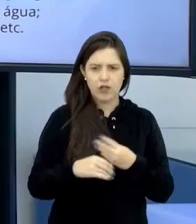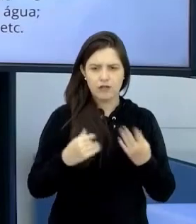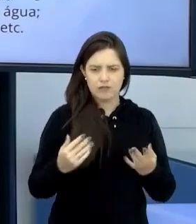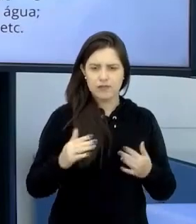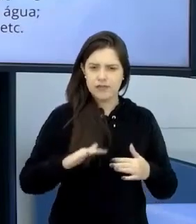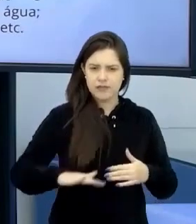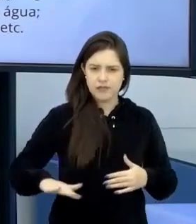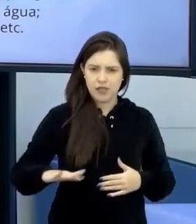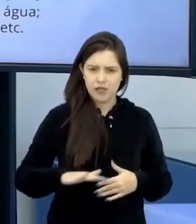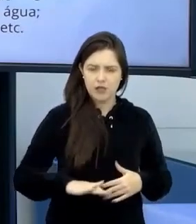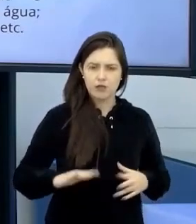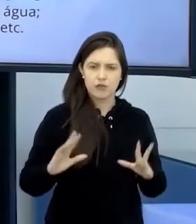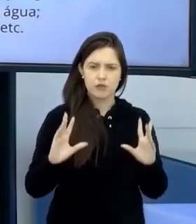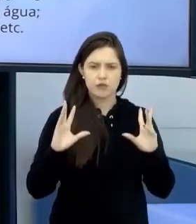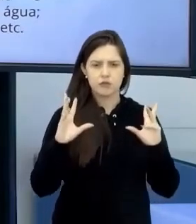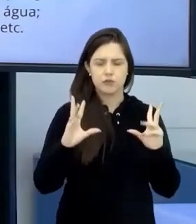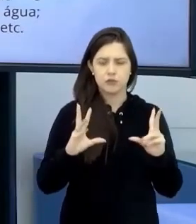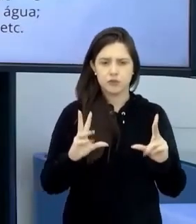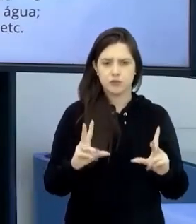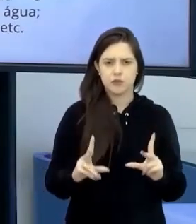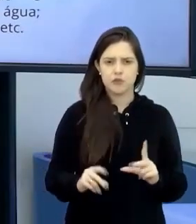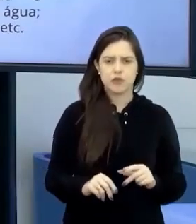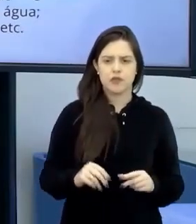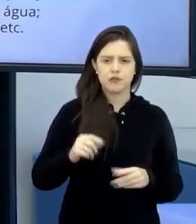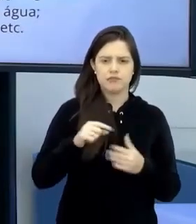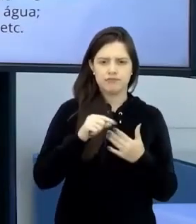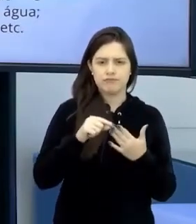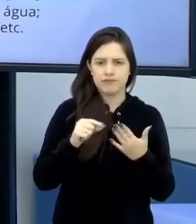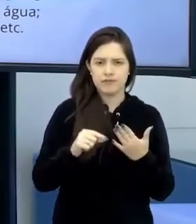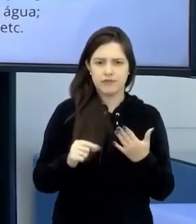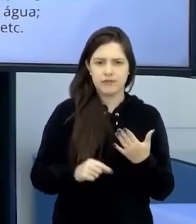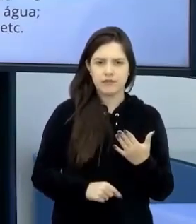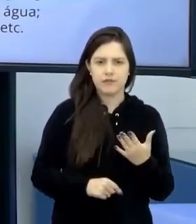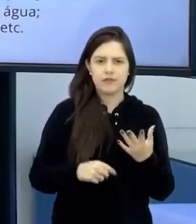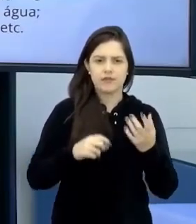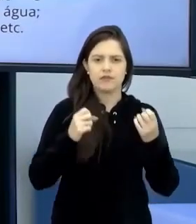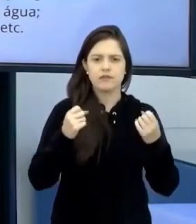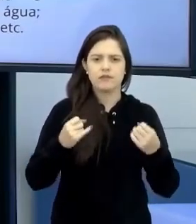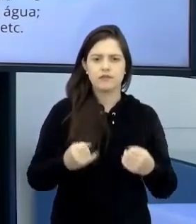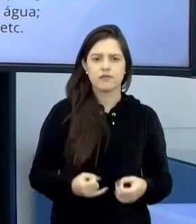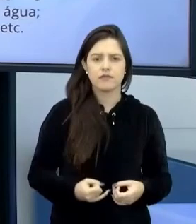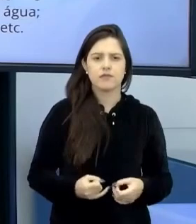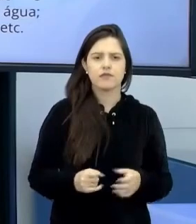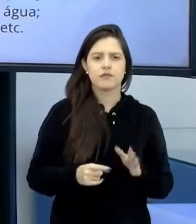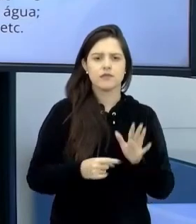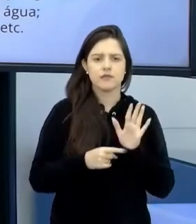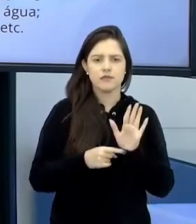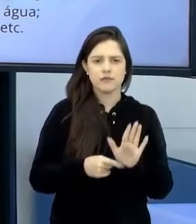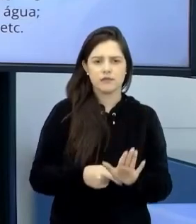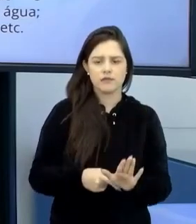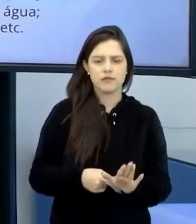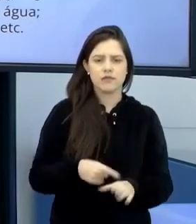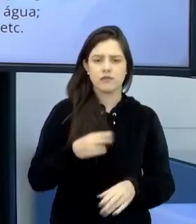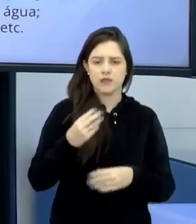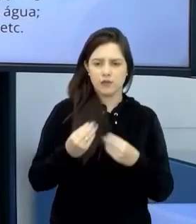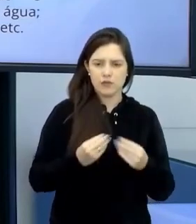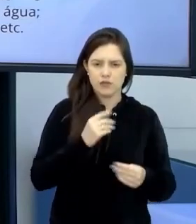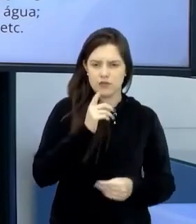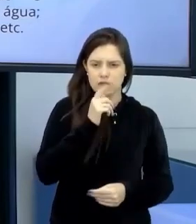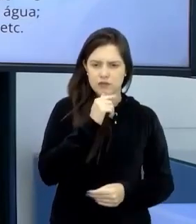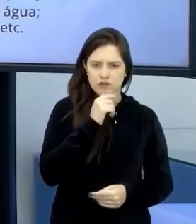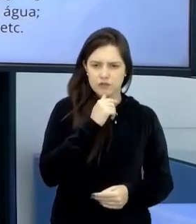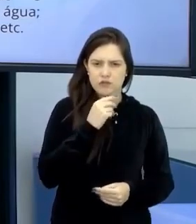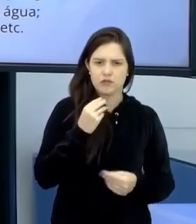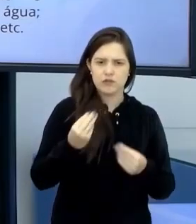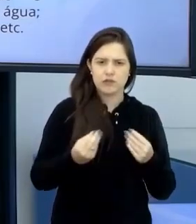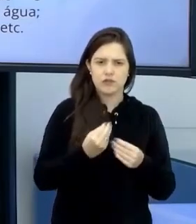Então, todos esses parâmetros irão nos dizer o estado em que se encontra a água. Quando nós analisamos uma amostra de água, nós vamos